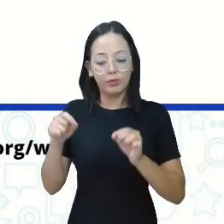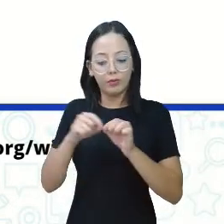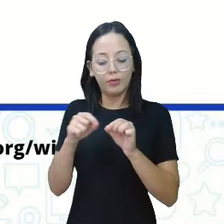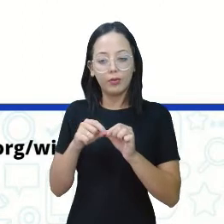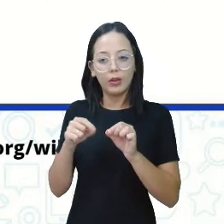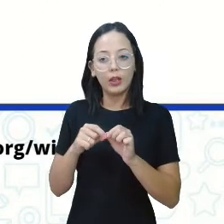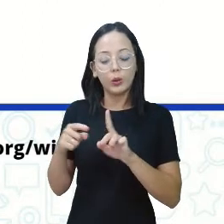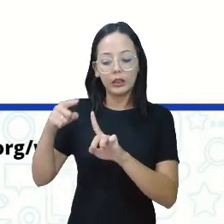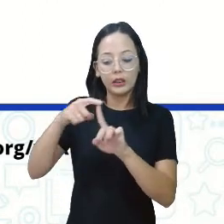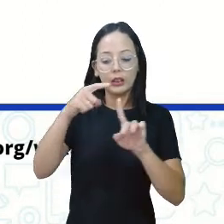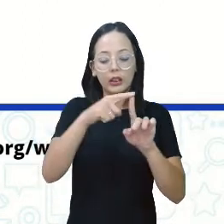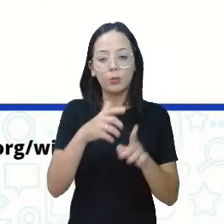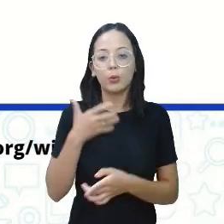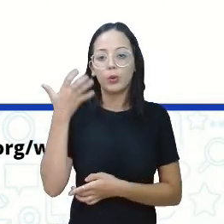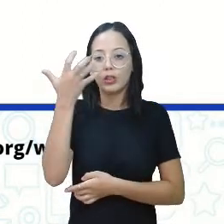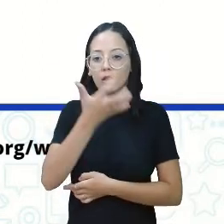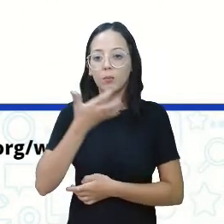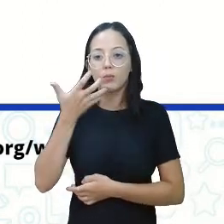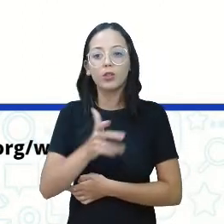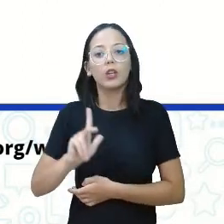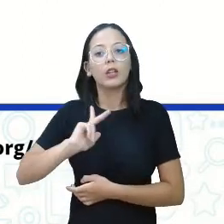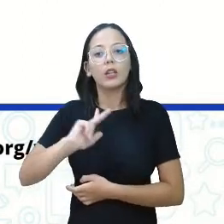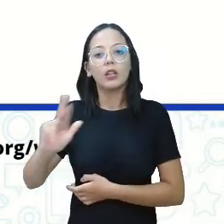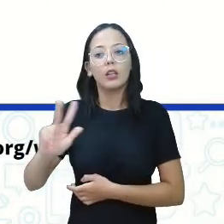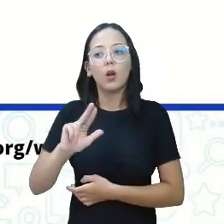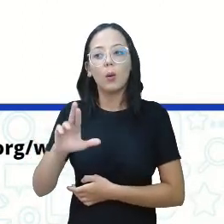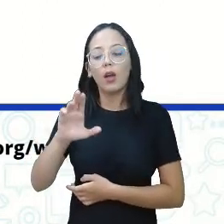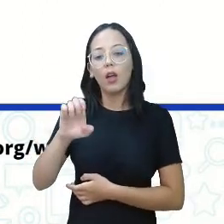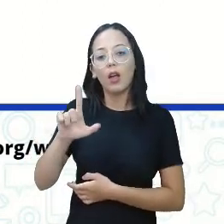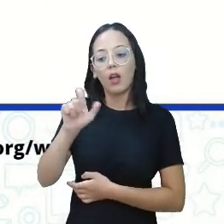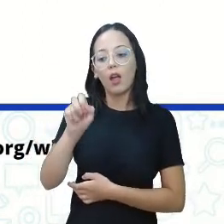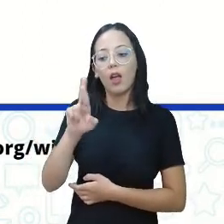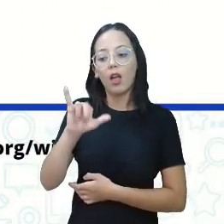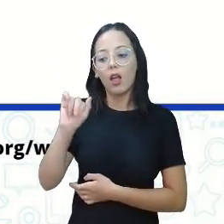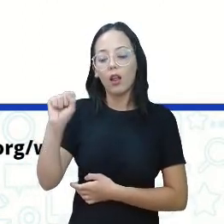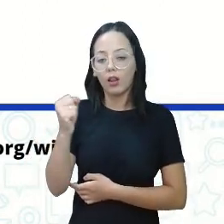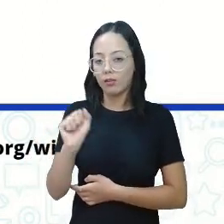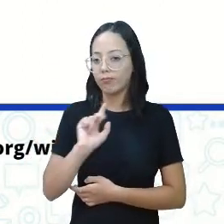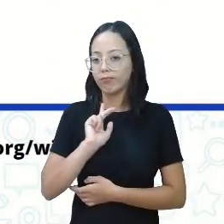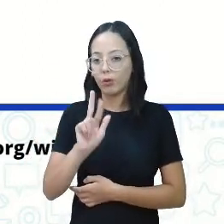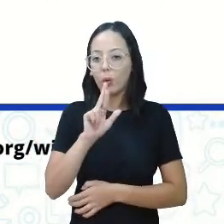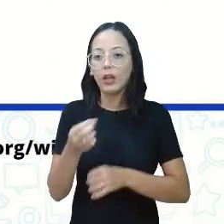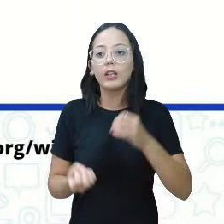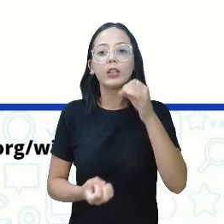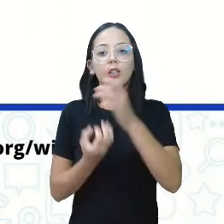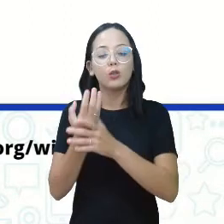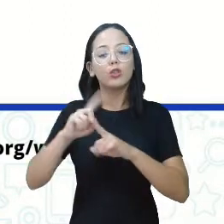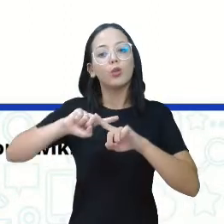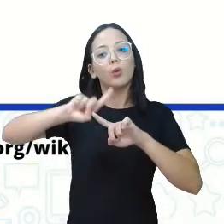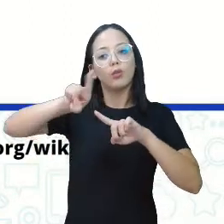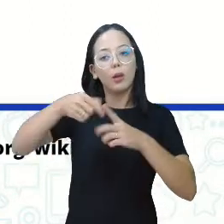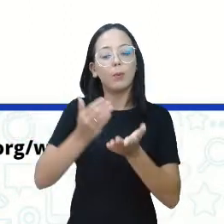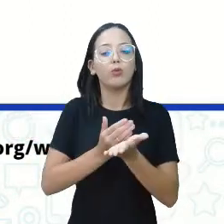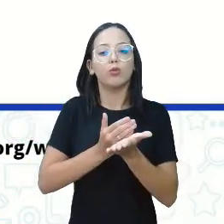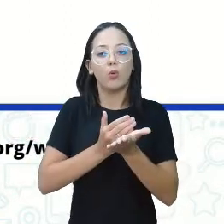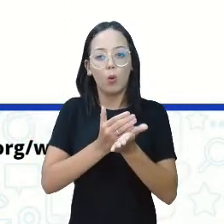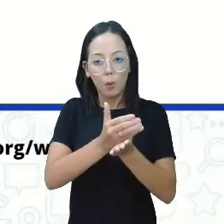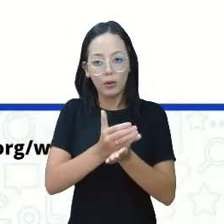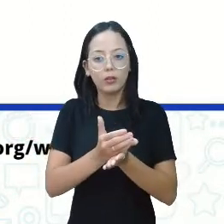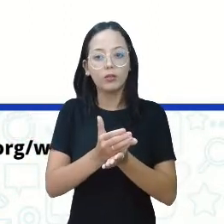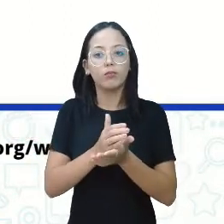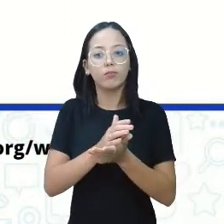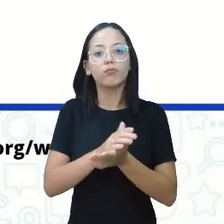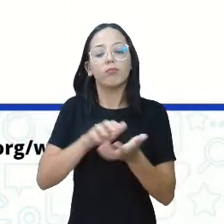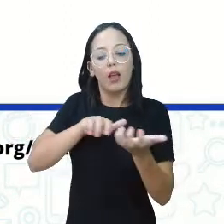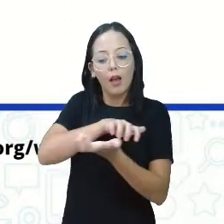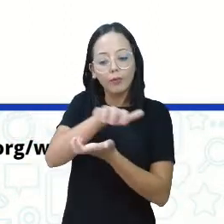a tipos de músicas não elétricas. Olha, que surgiram após o início, origem e